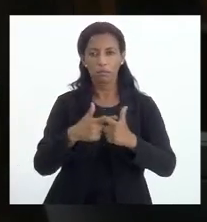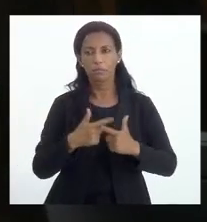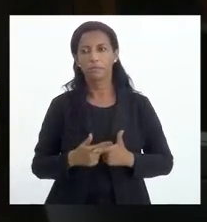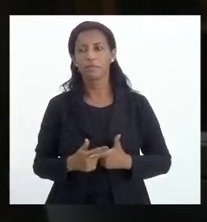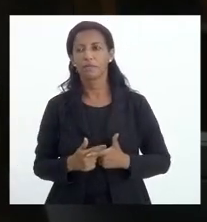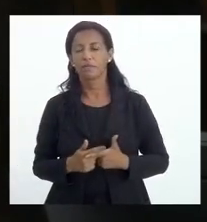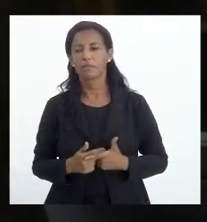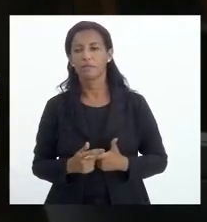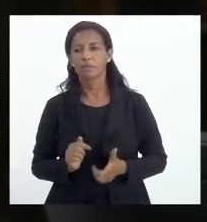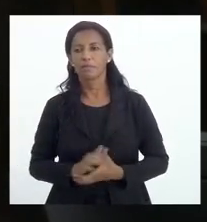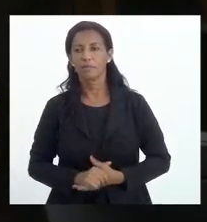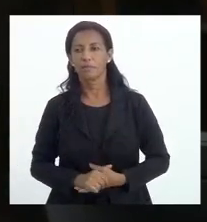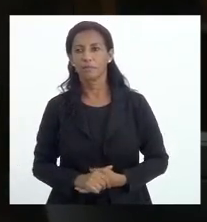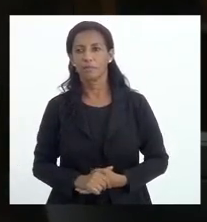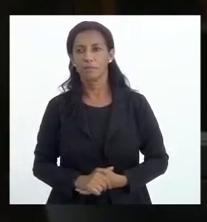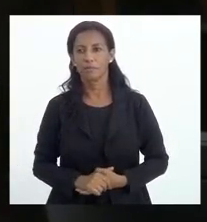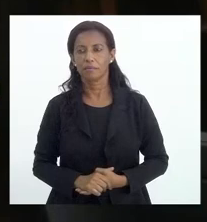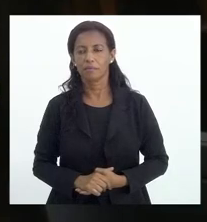e